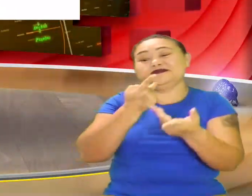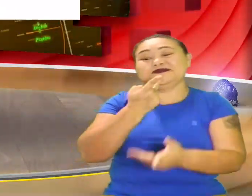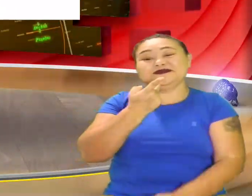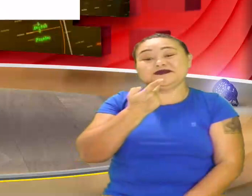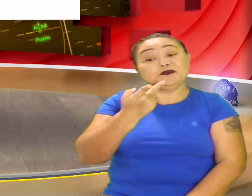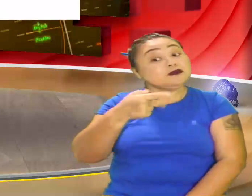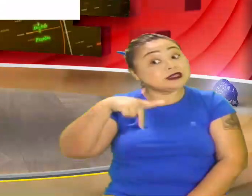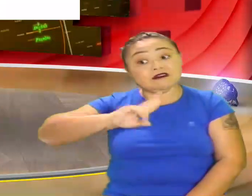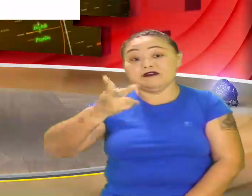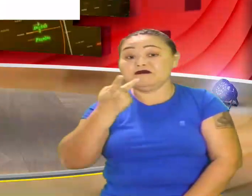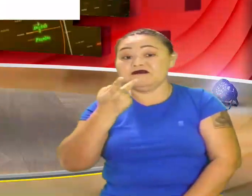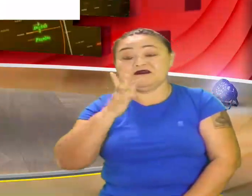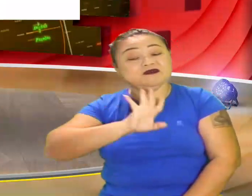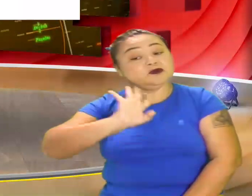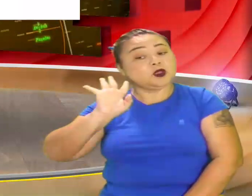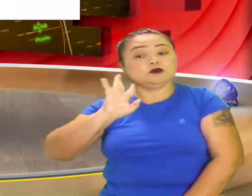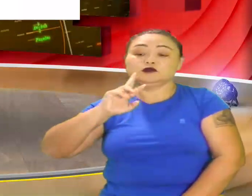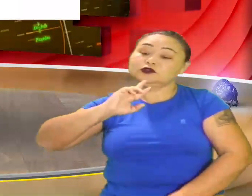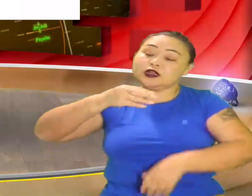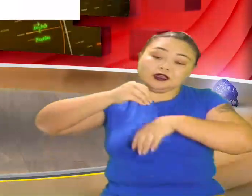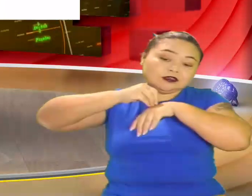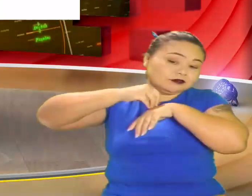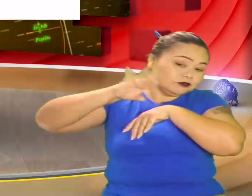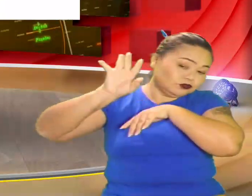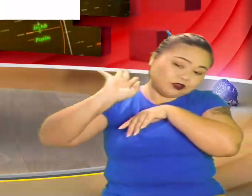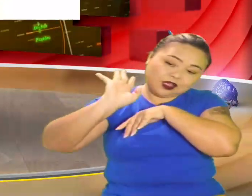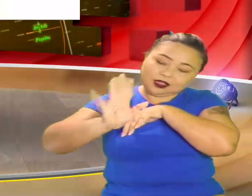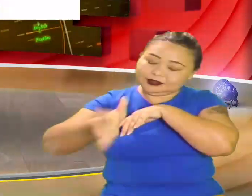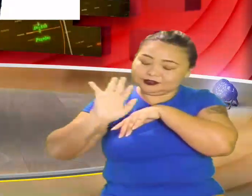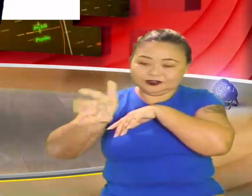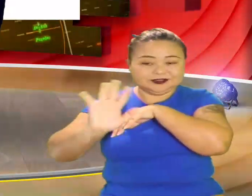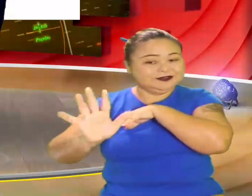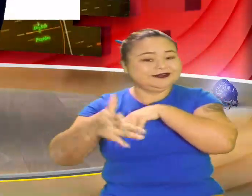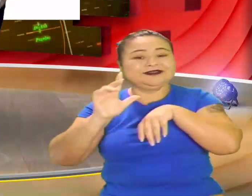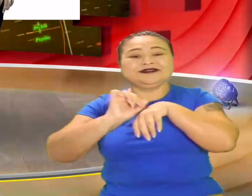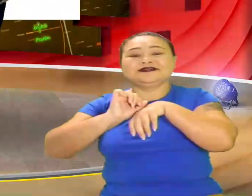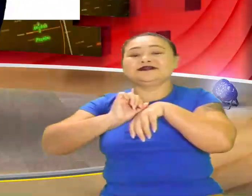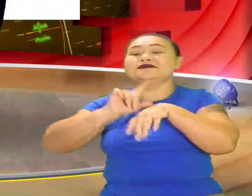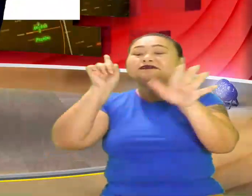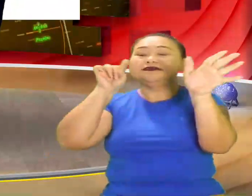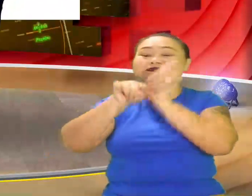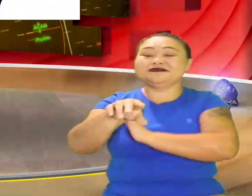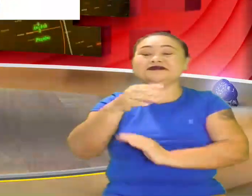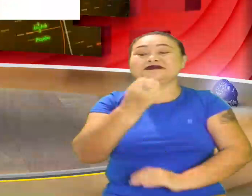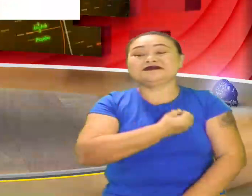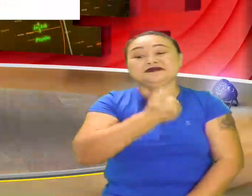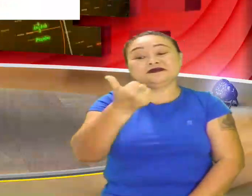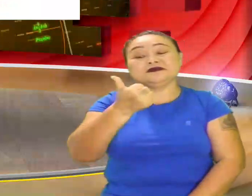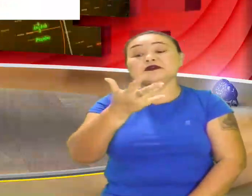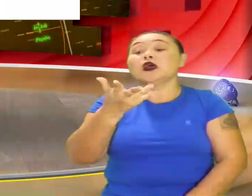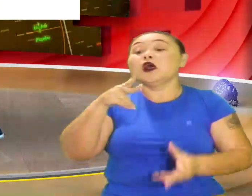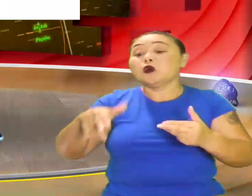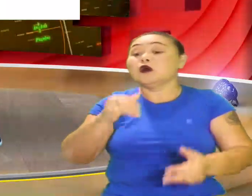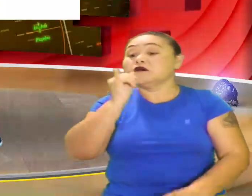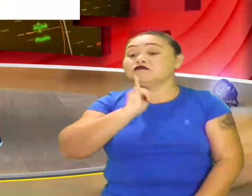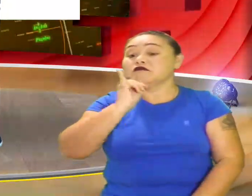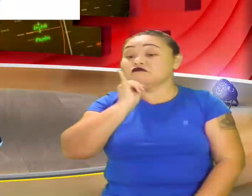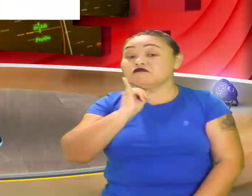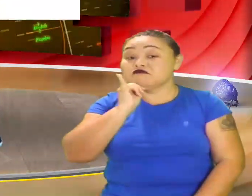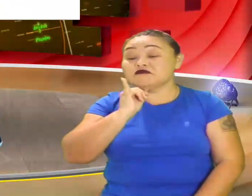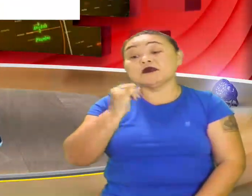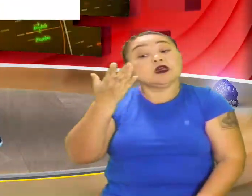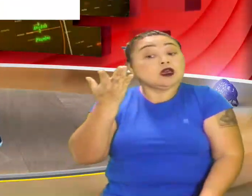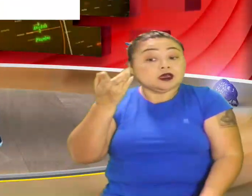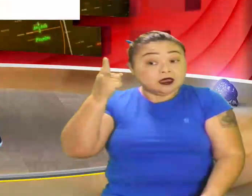não precisava falar. Não, agora já estamos na resolução, então agora tá vai bom, falar então mesmo, pode. né? A questão de número 1 ficou igual ao exemplo da nossa aula. Não